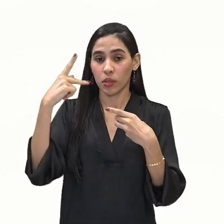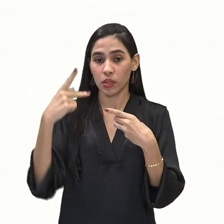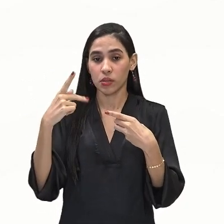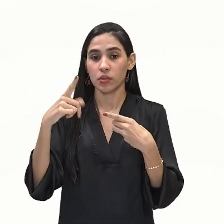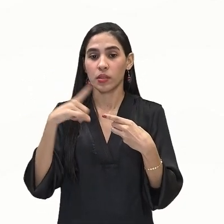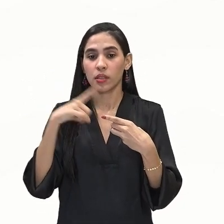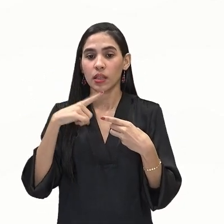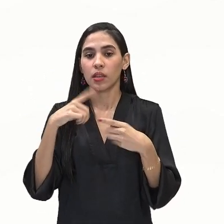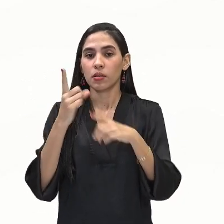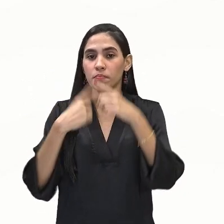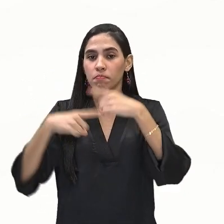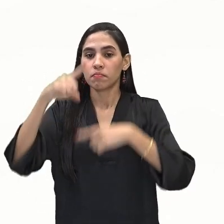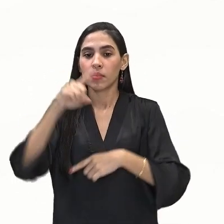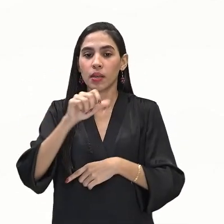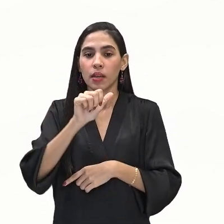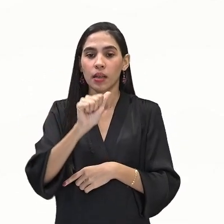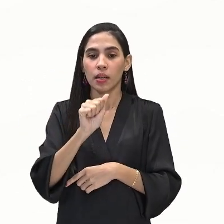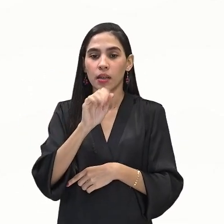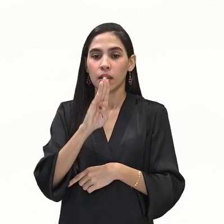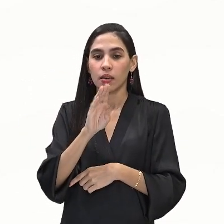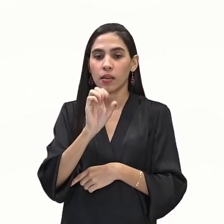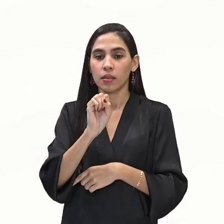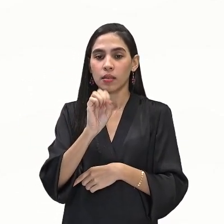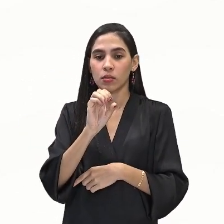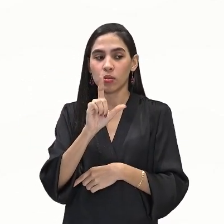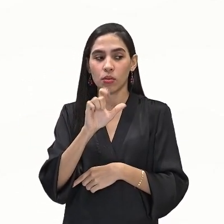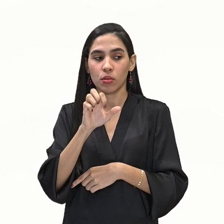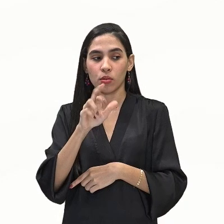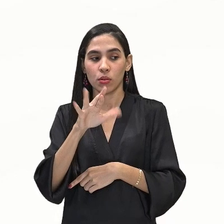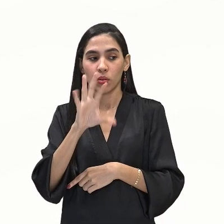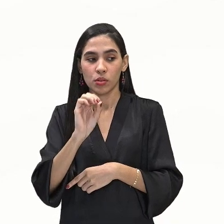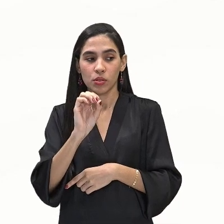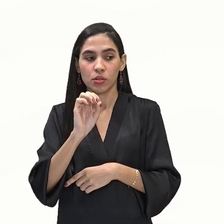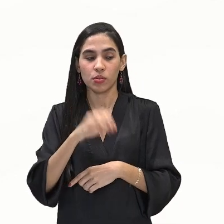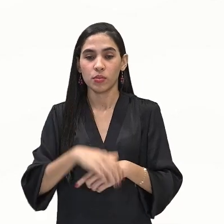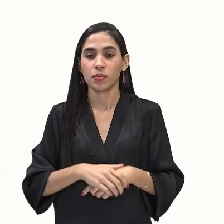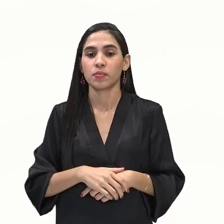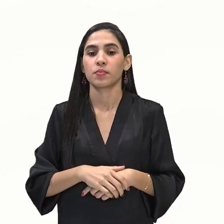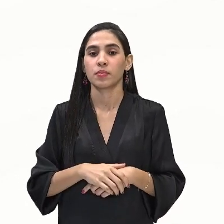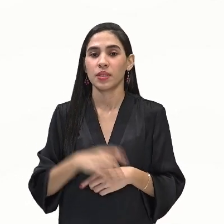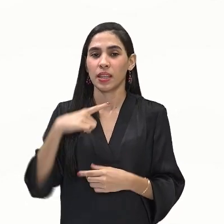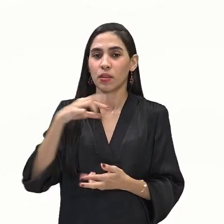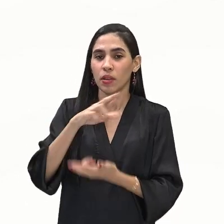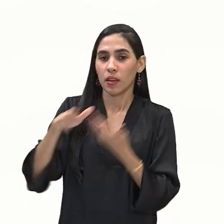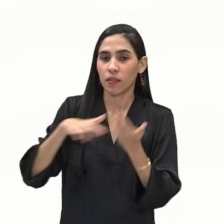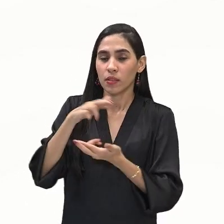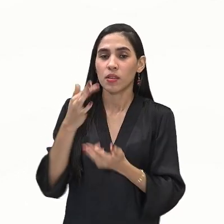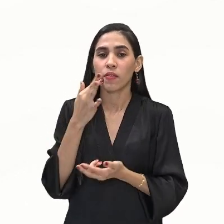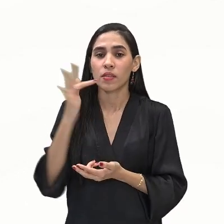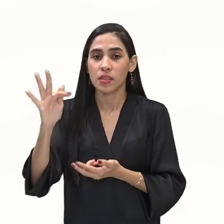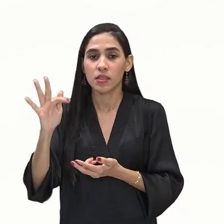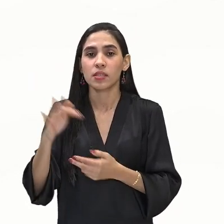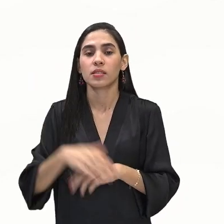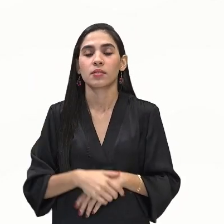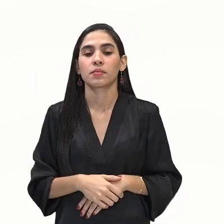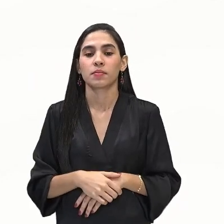do absolutismo, através da Revolução Francesa, né, com a tomada da